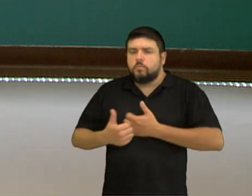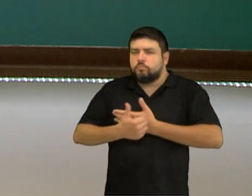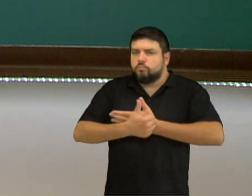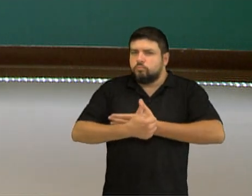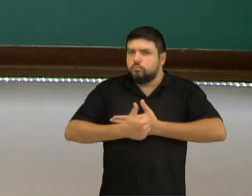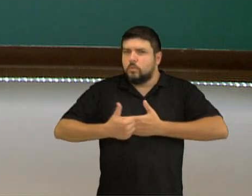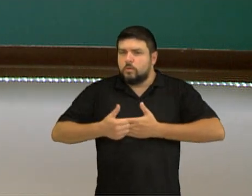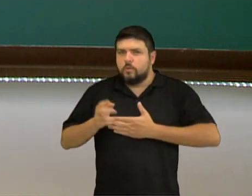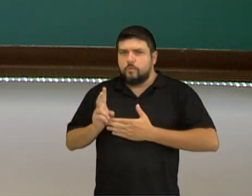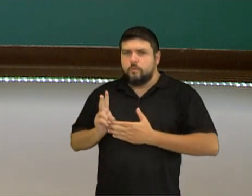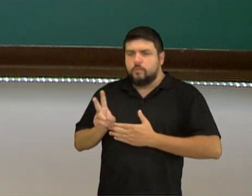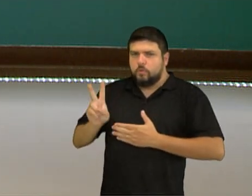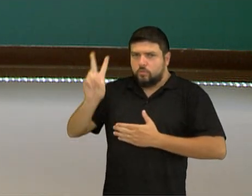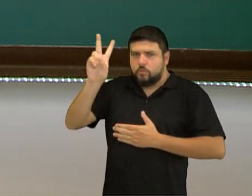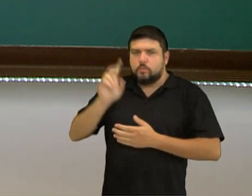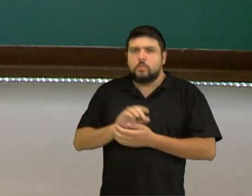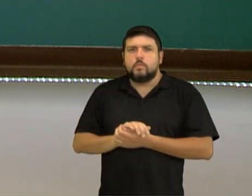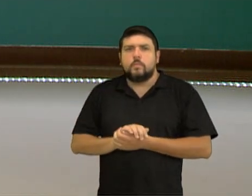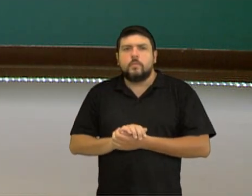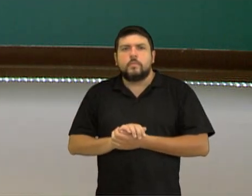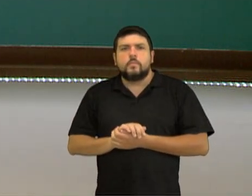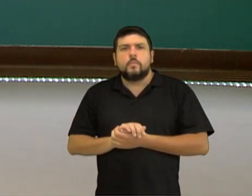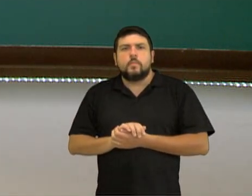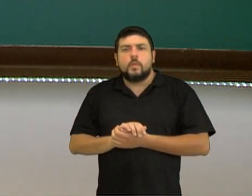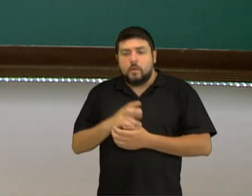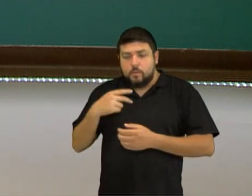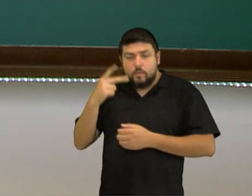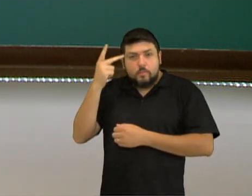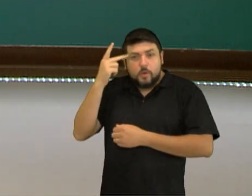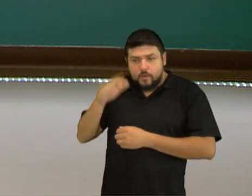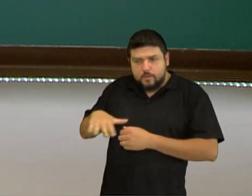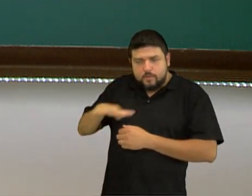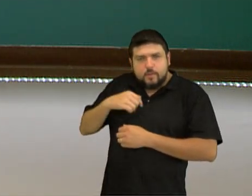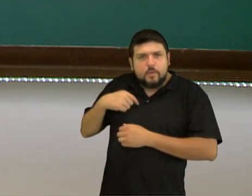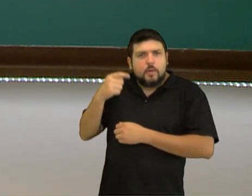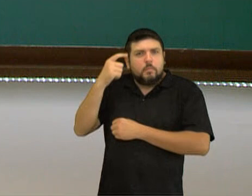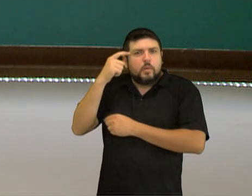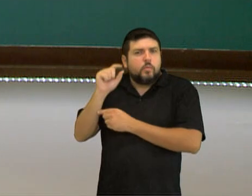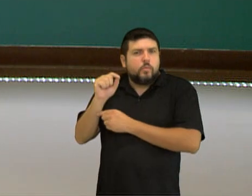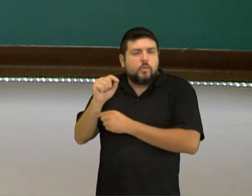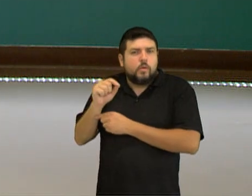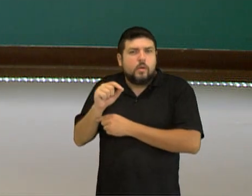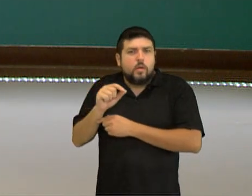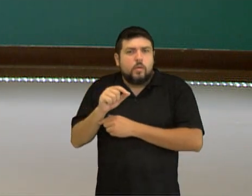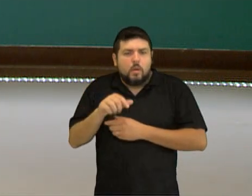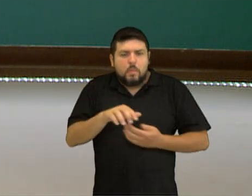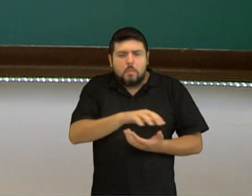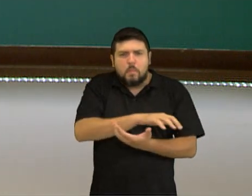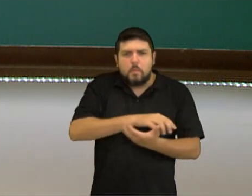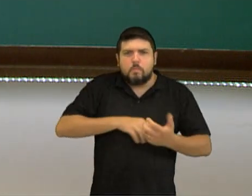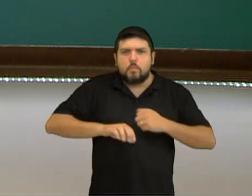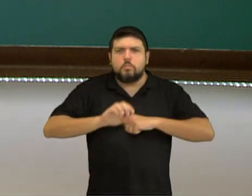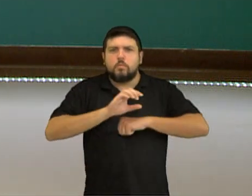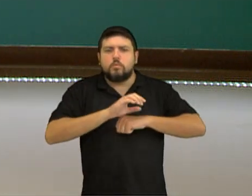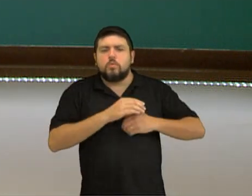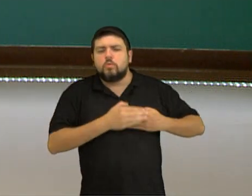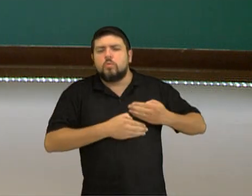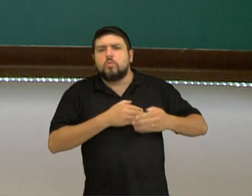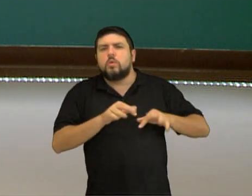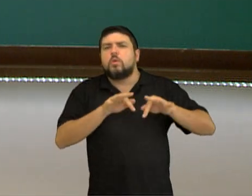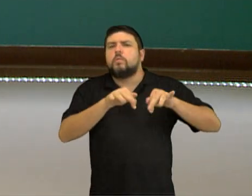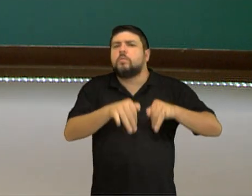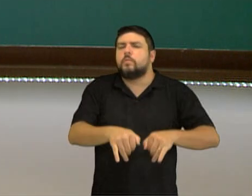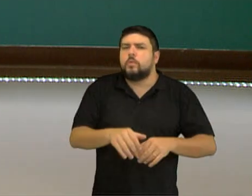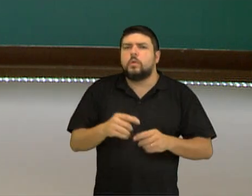Moralmente vitoriosos. Eram assim que os paulistas se consideravam após o fim da Revolução Constitucionalista de